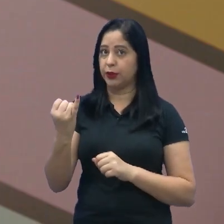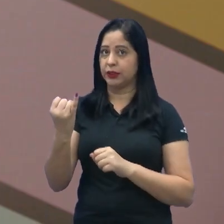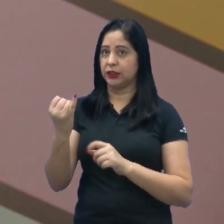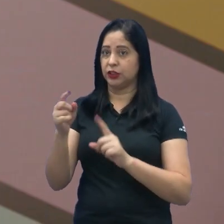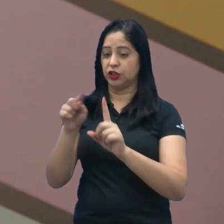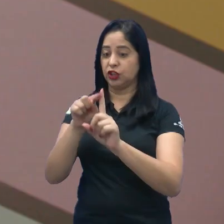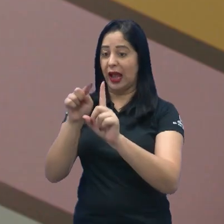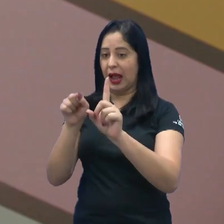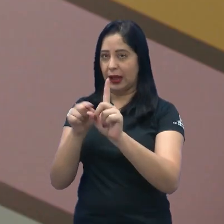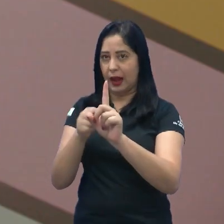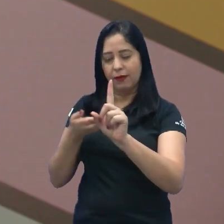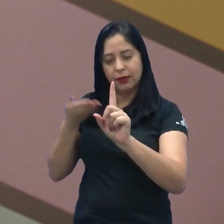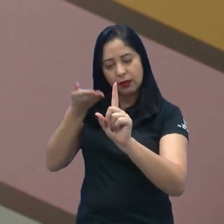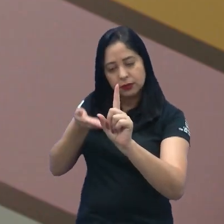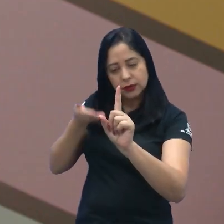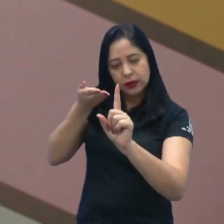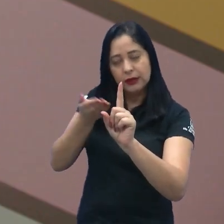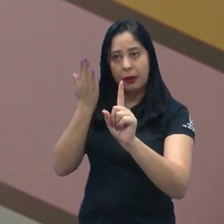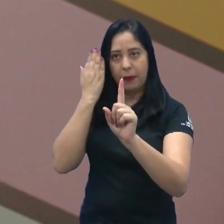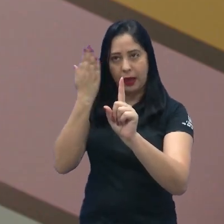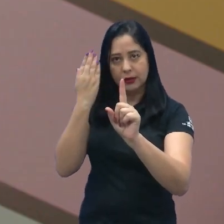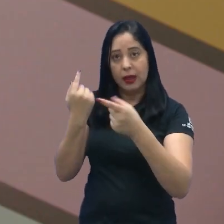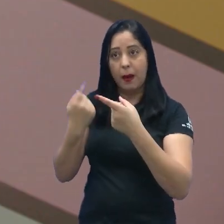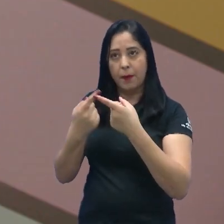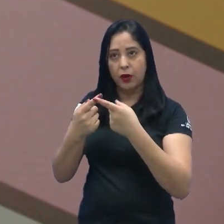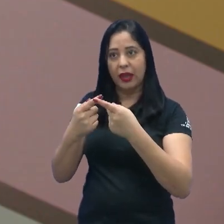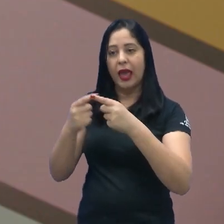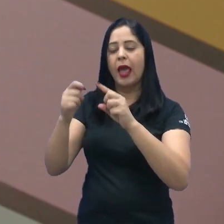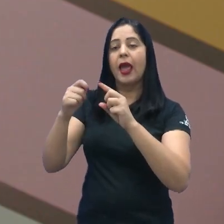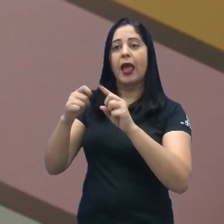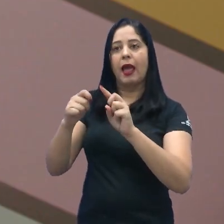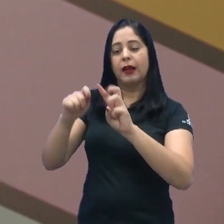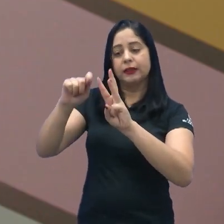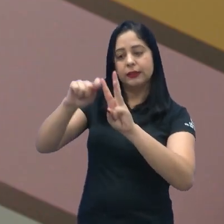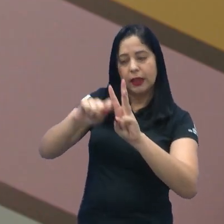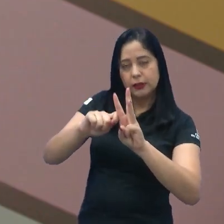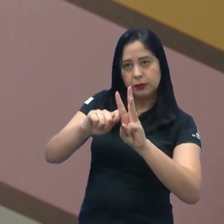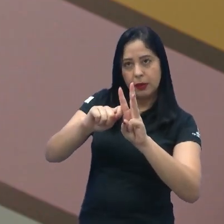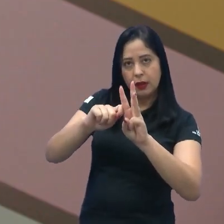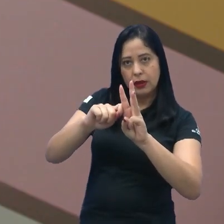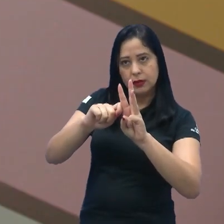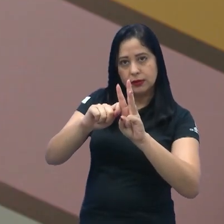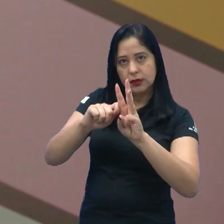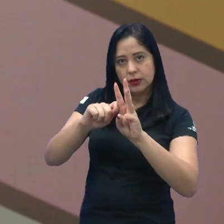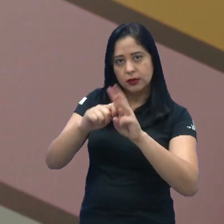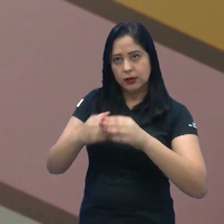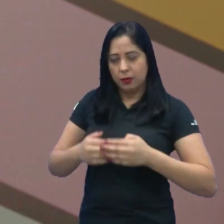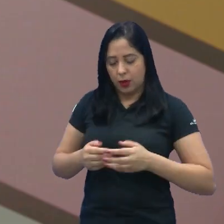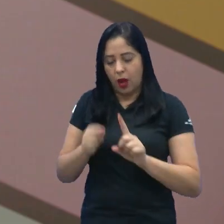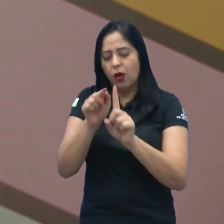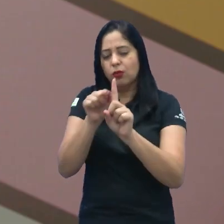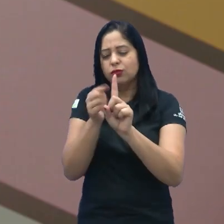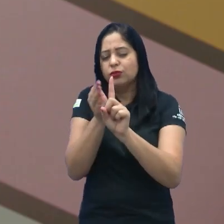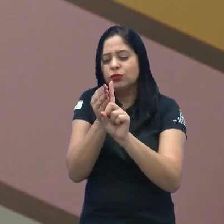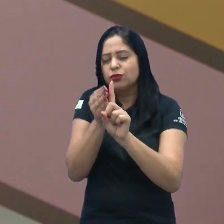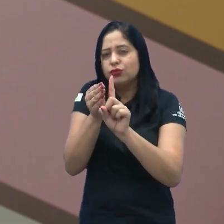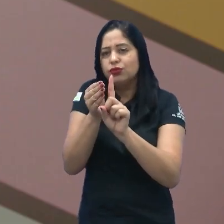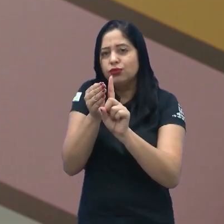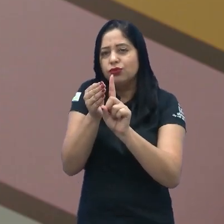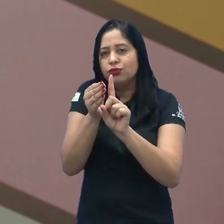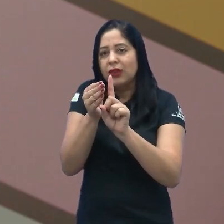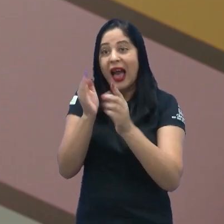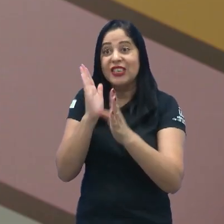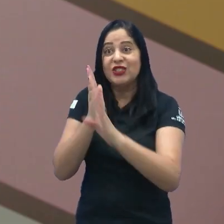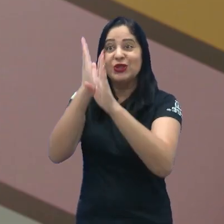cada trimestre ele tem características específicas, né? Então, no primeiro trimestre, a mulher, né, ela descobre que está